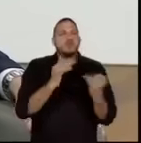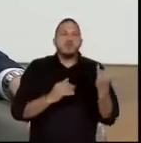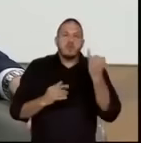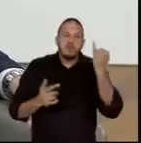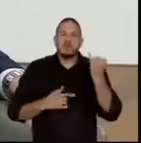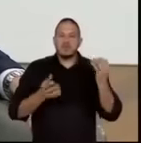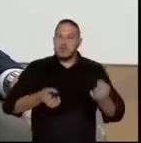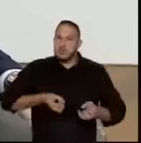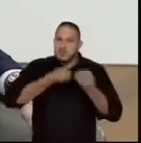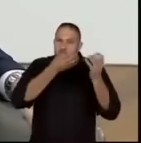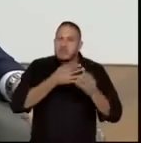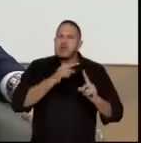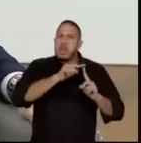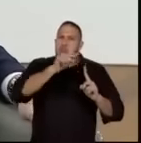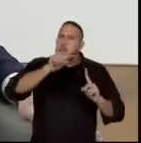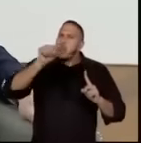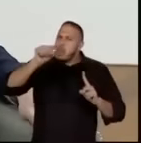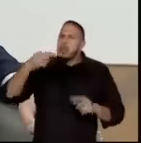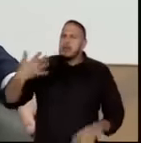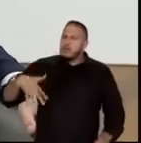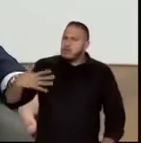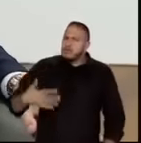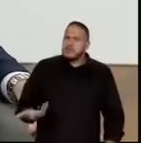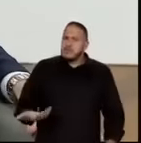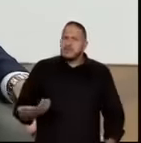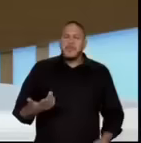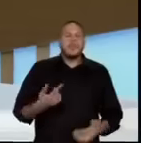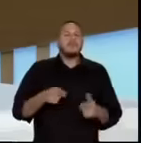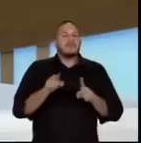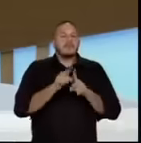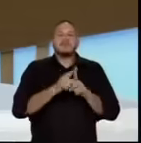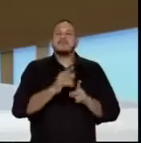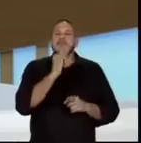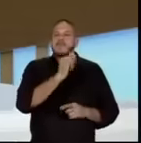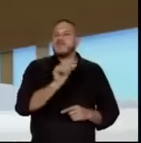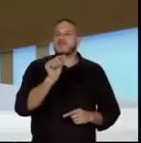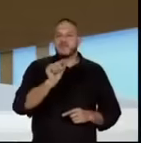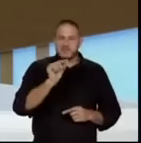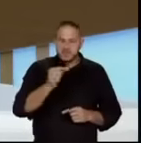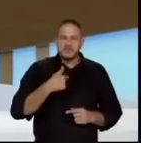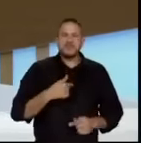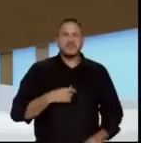dado muito alto. Também diz que